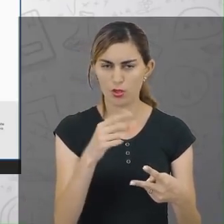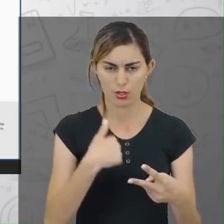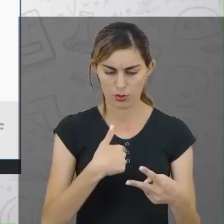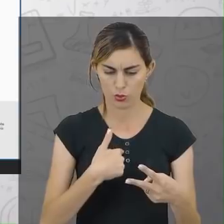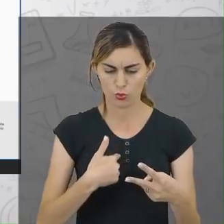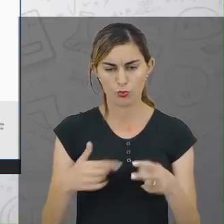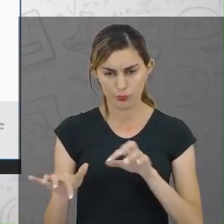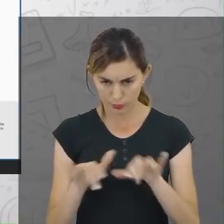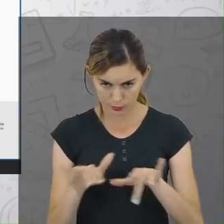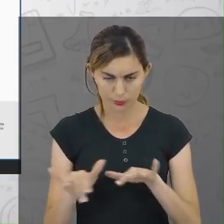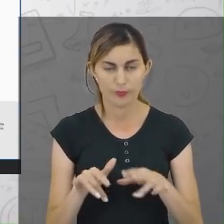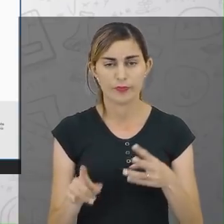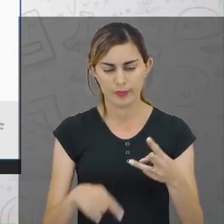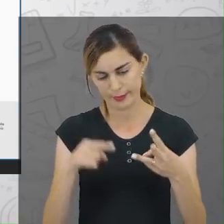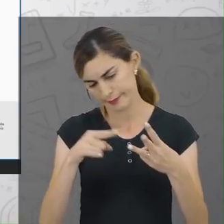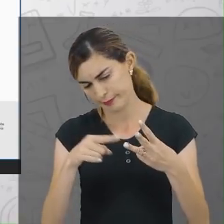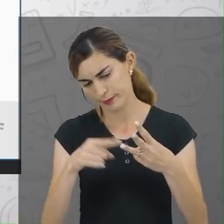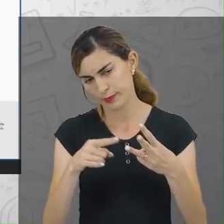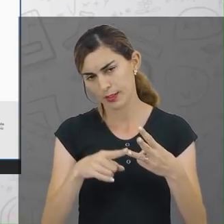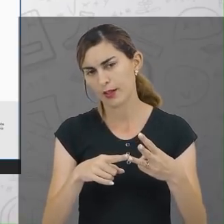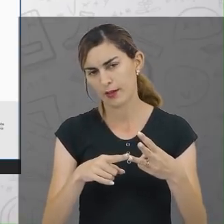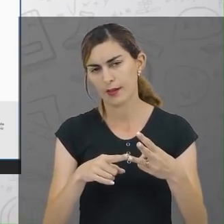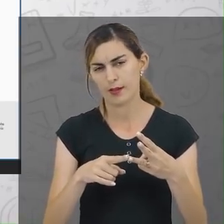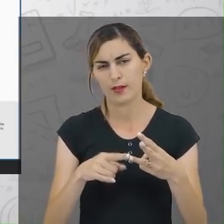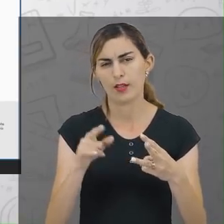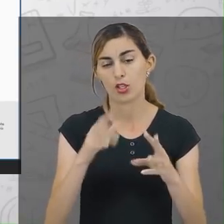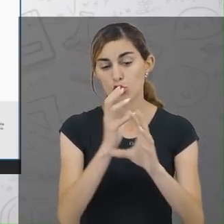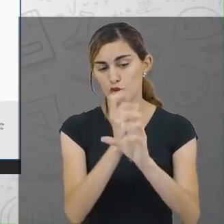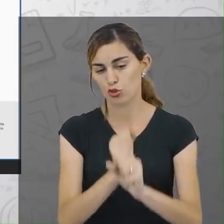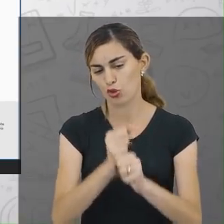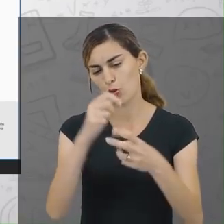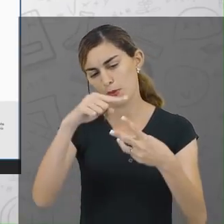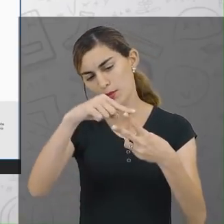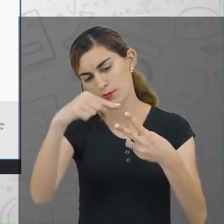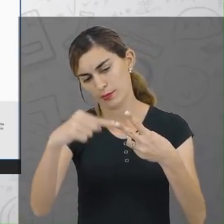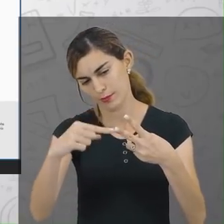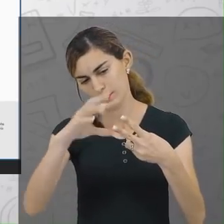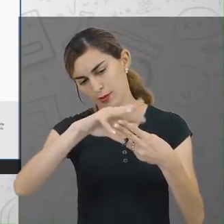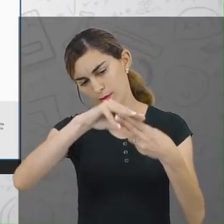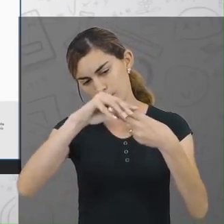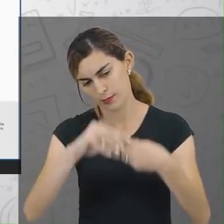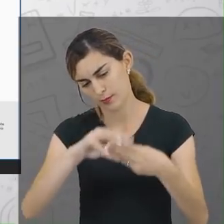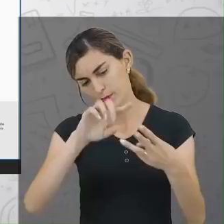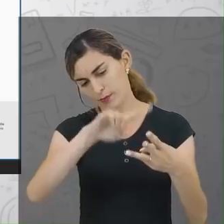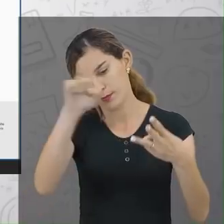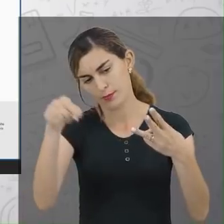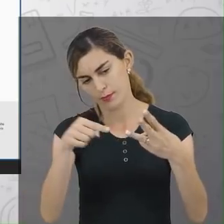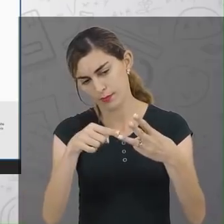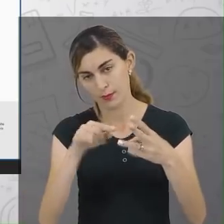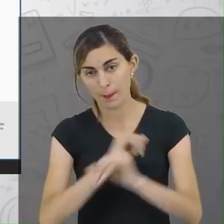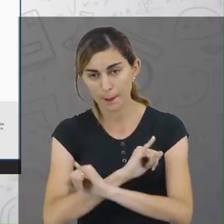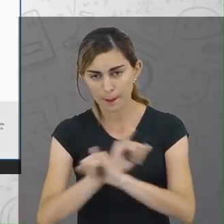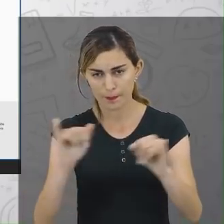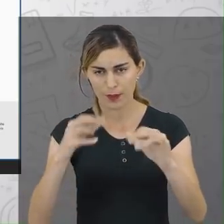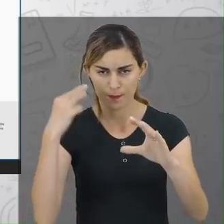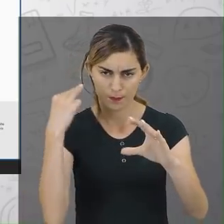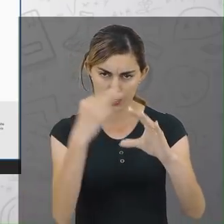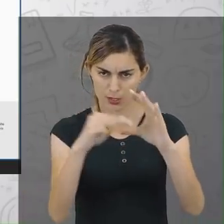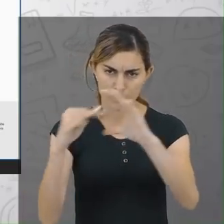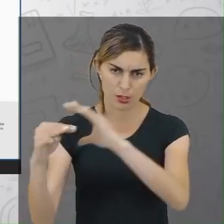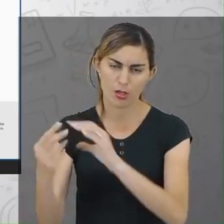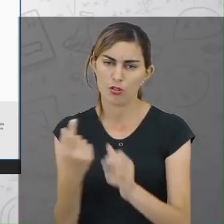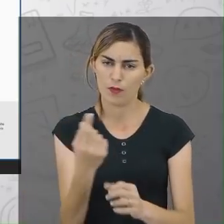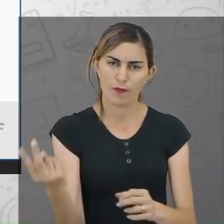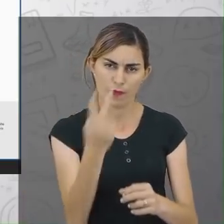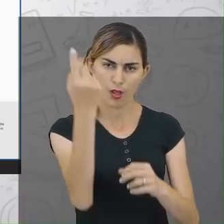usuário. Em seguida, a terceira recebe a soma das outras duas e é exibida a mensagem com os valores de